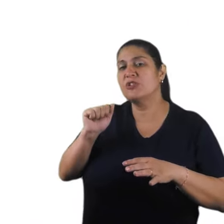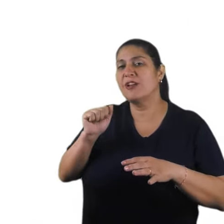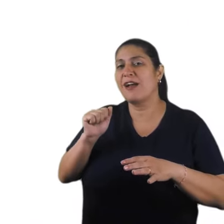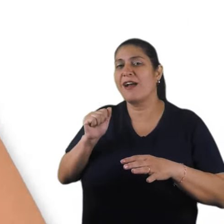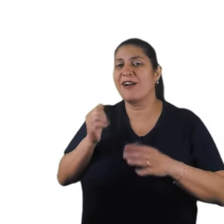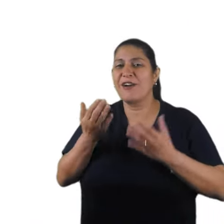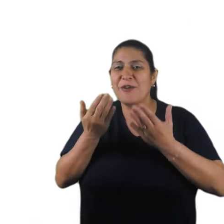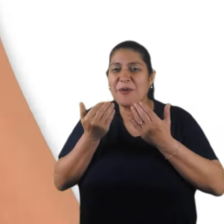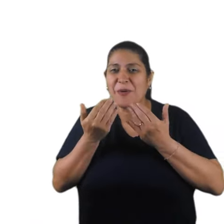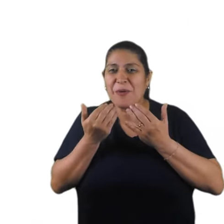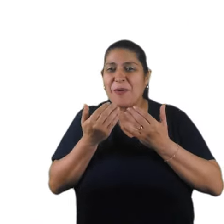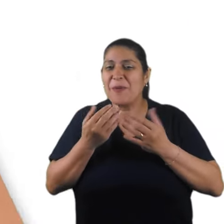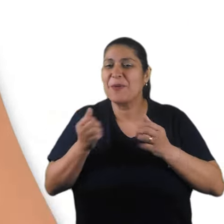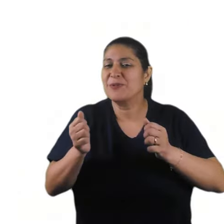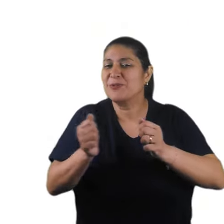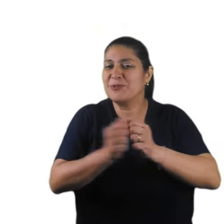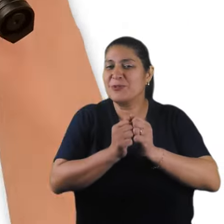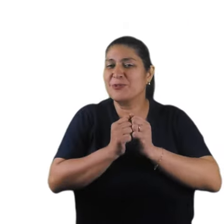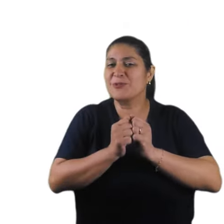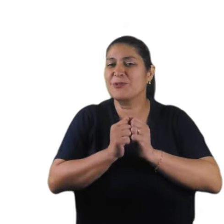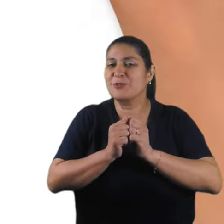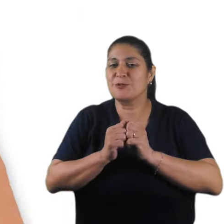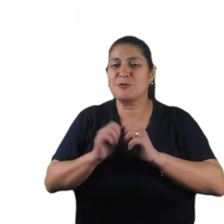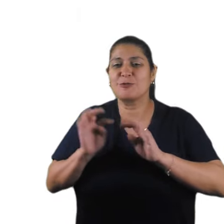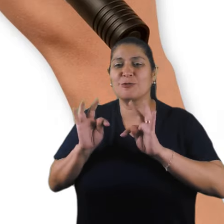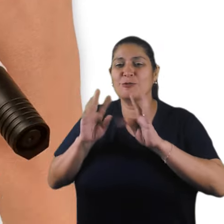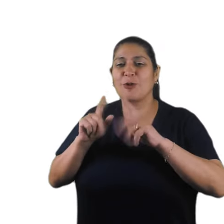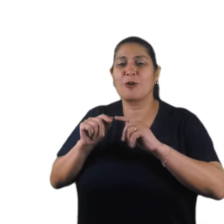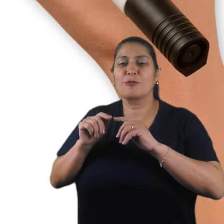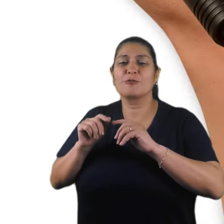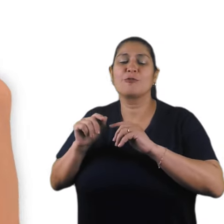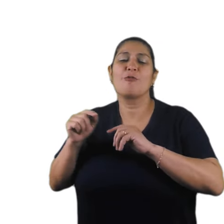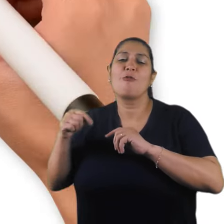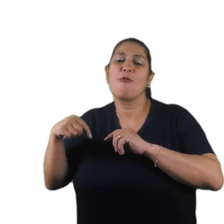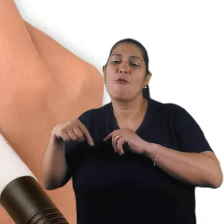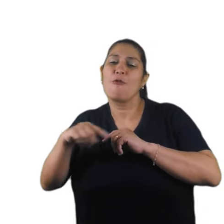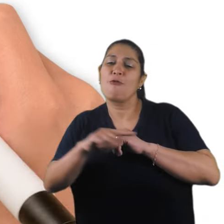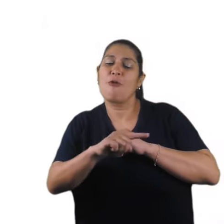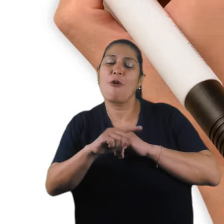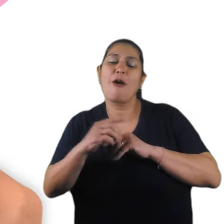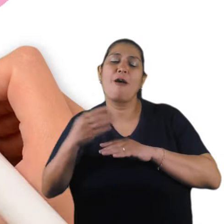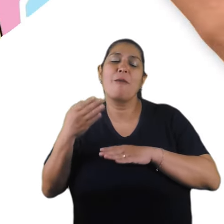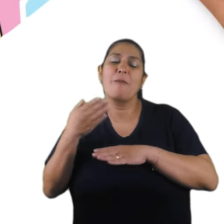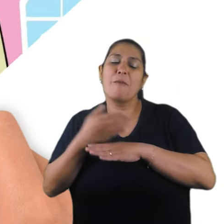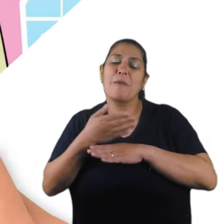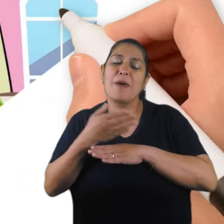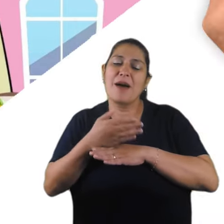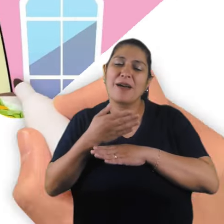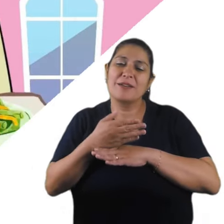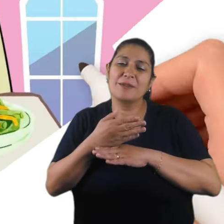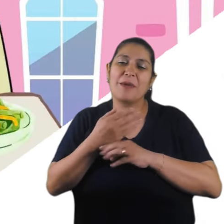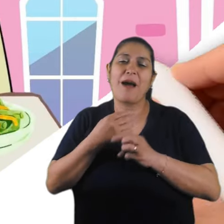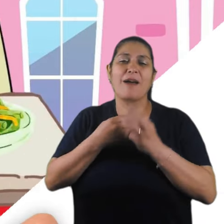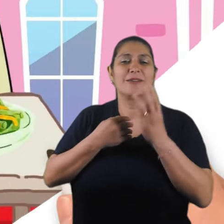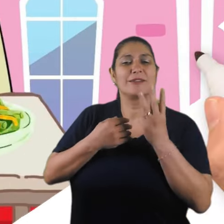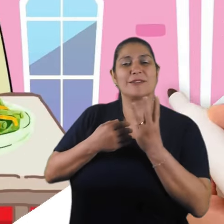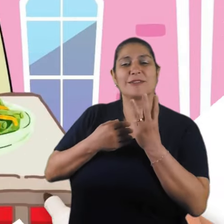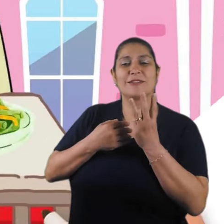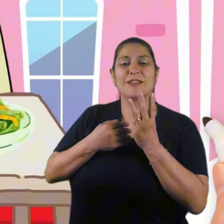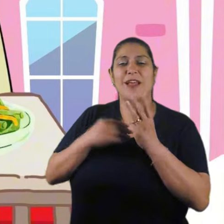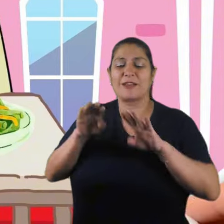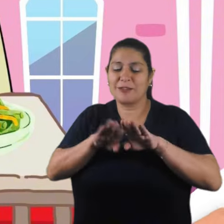E chegou a hora do banquete de Ester, e Amã foi levado pelos oficiais do rei para